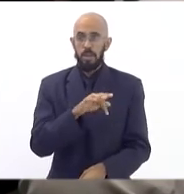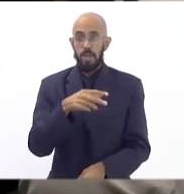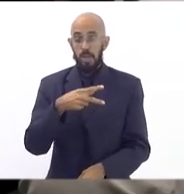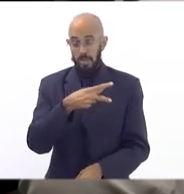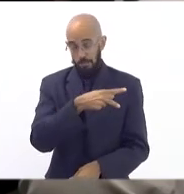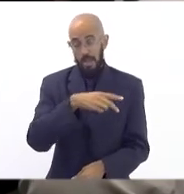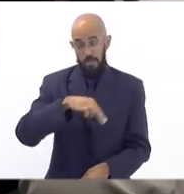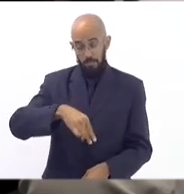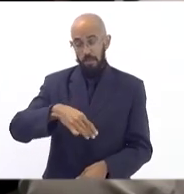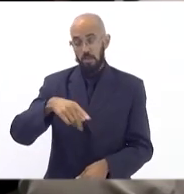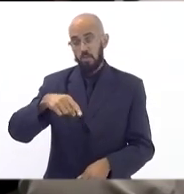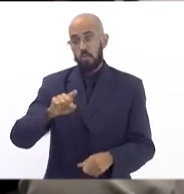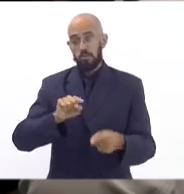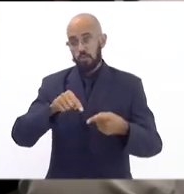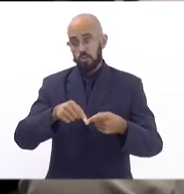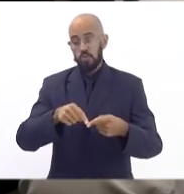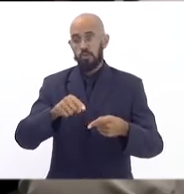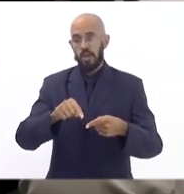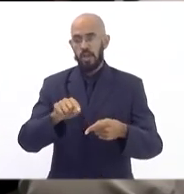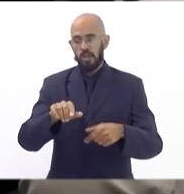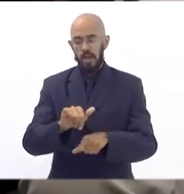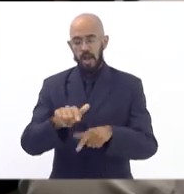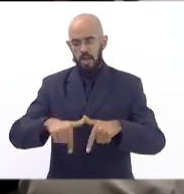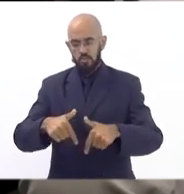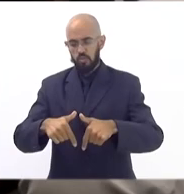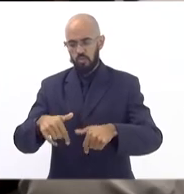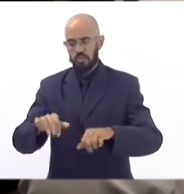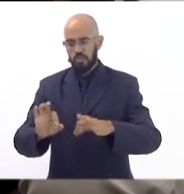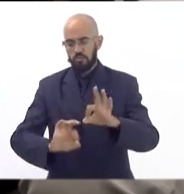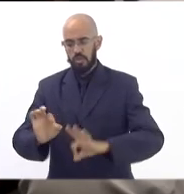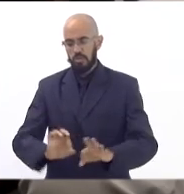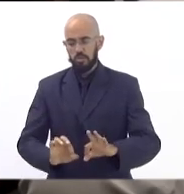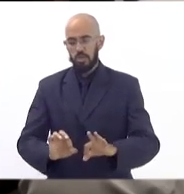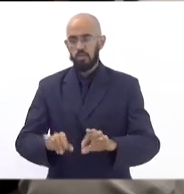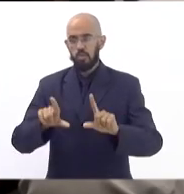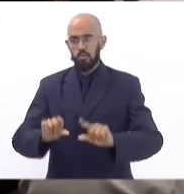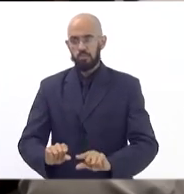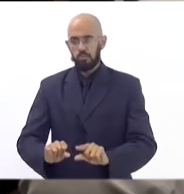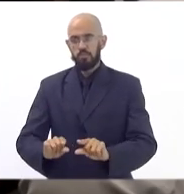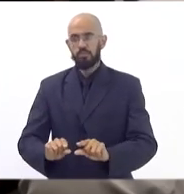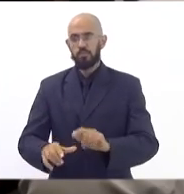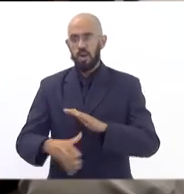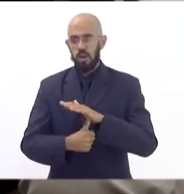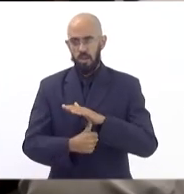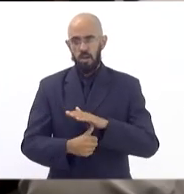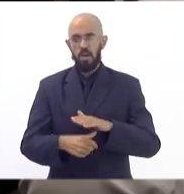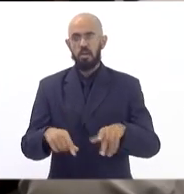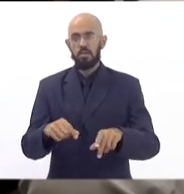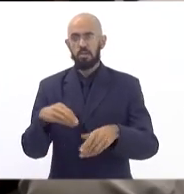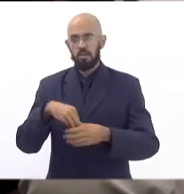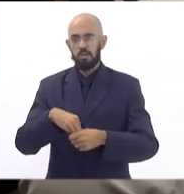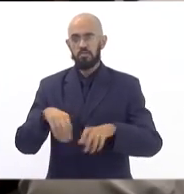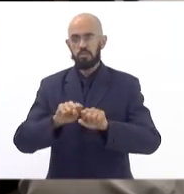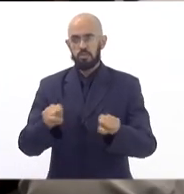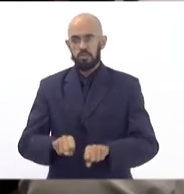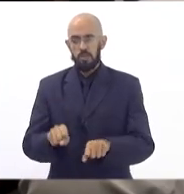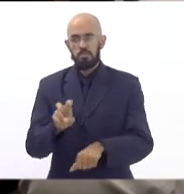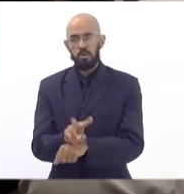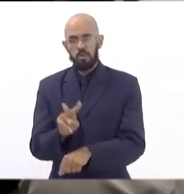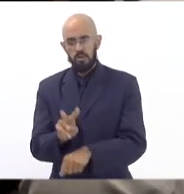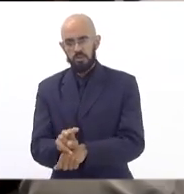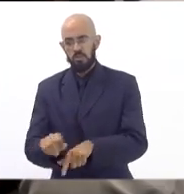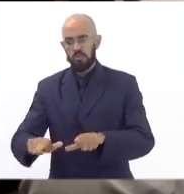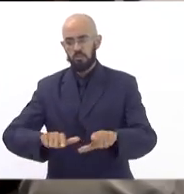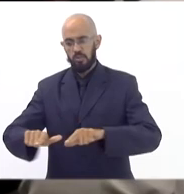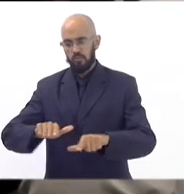de alguns deles são desenvolvimento de ações planejadas com a redução de ações delituosos dentro do sistema proteção serviço